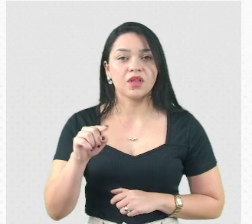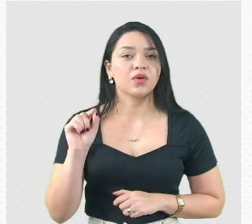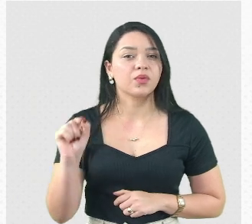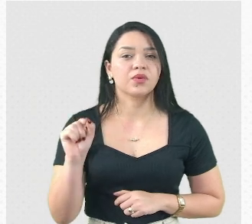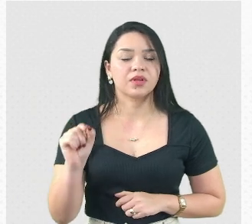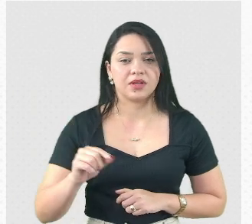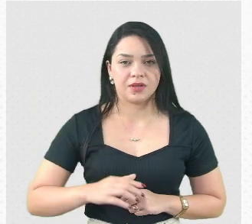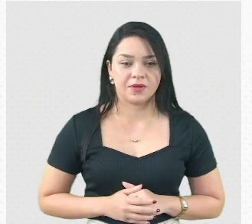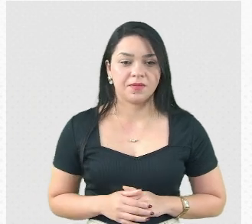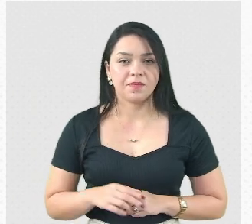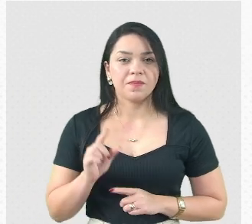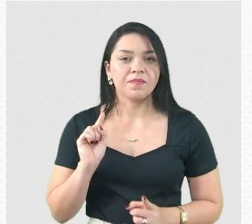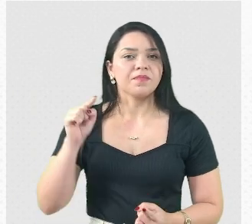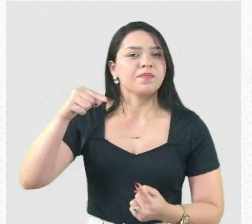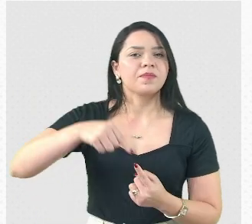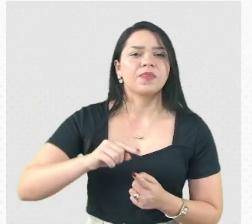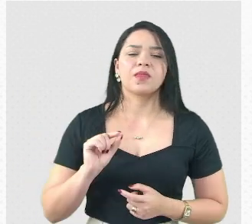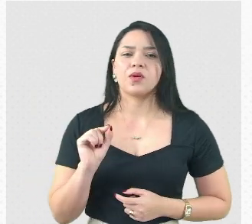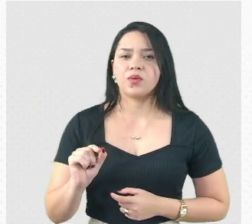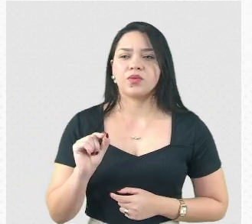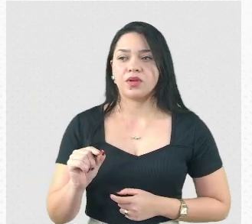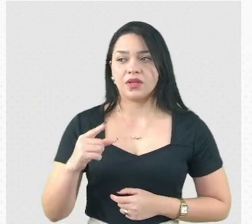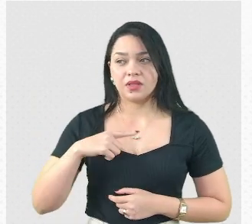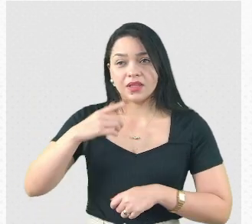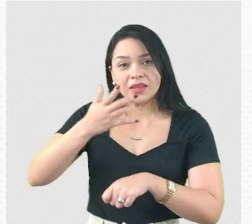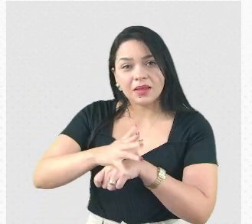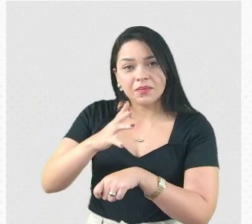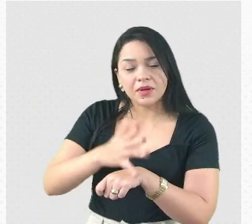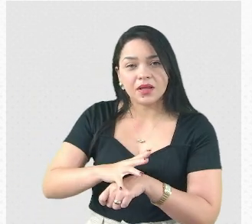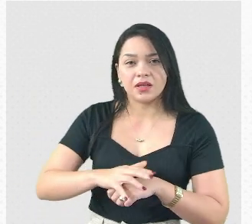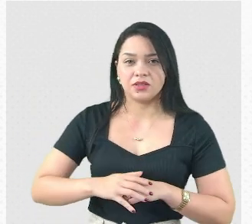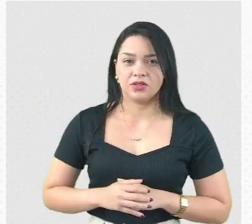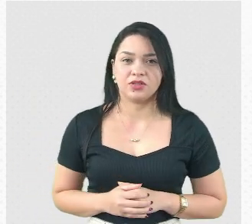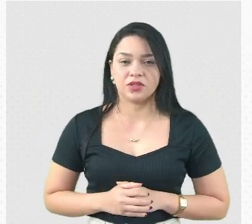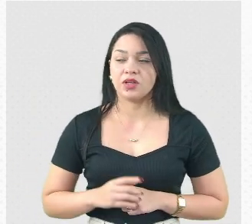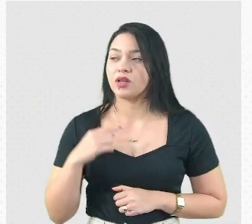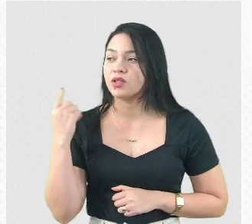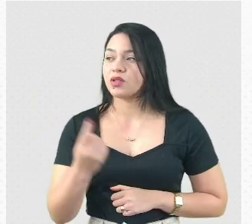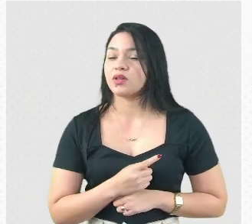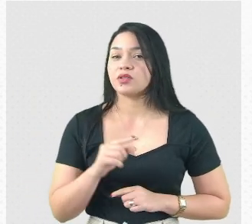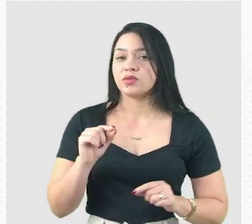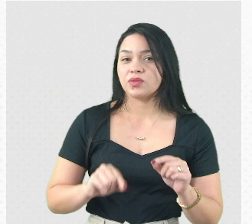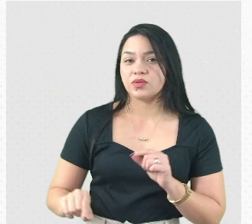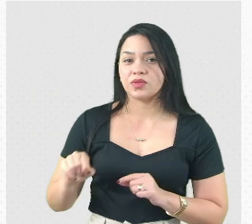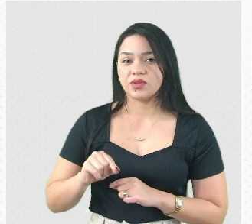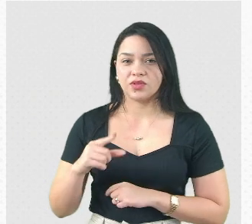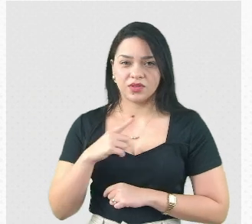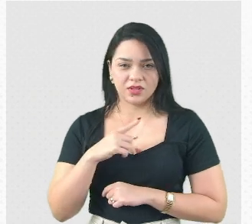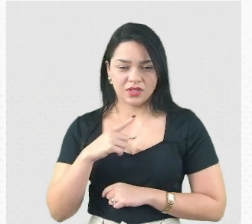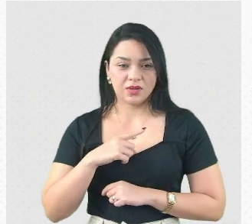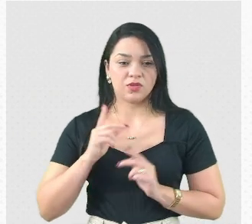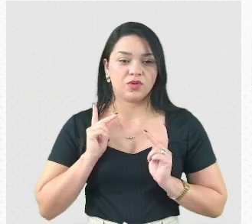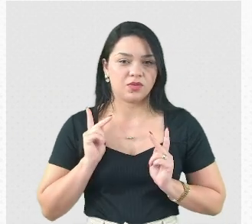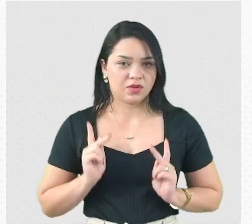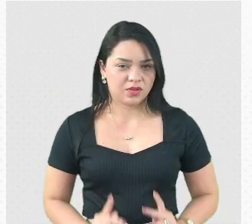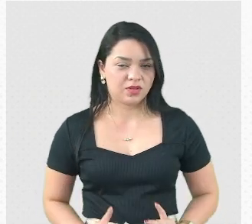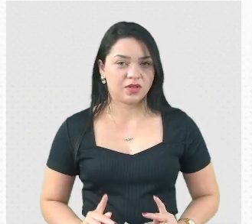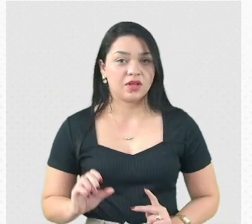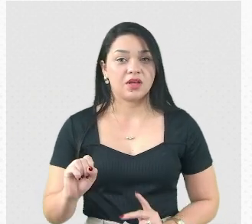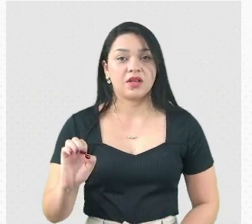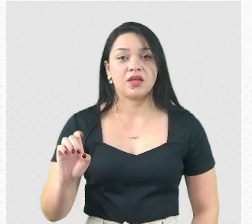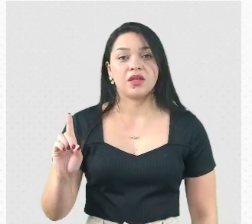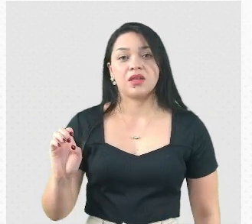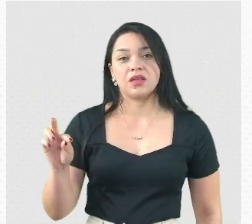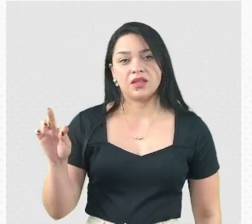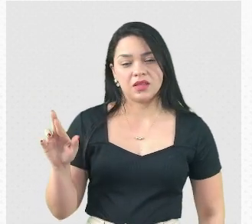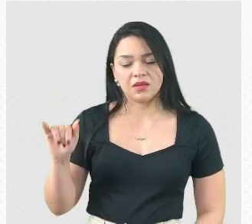aqui visa o quê? Através da prática de exercícios físicos, nós sairmos do comportamento sedentário,